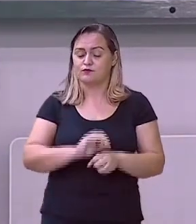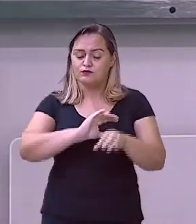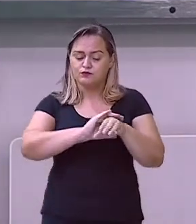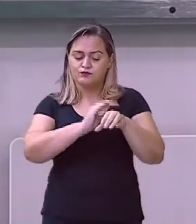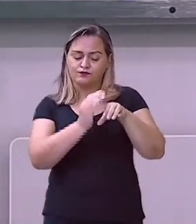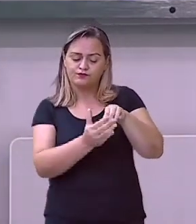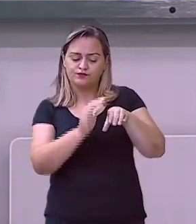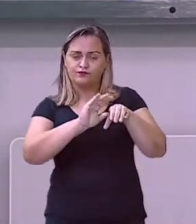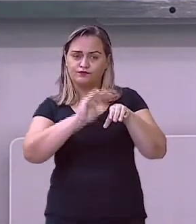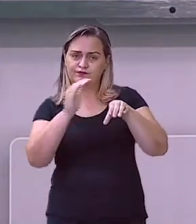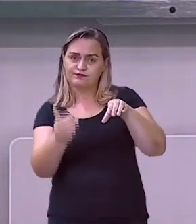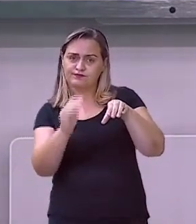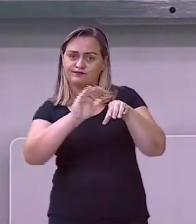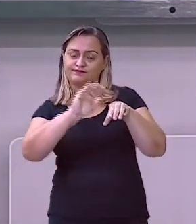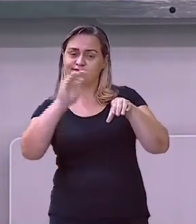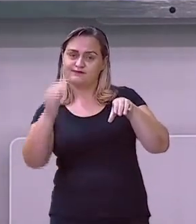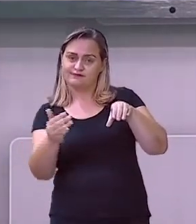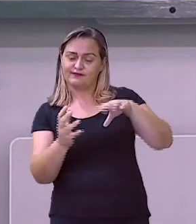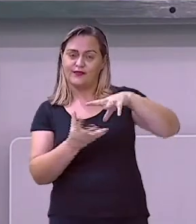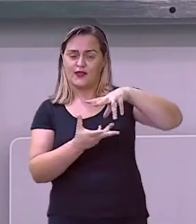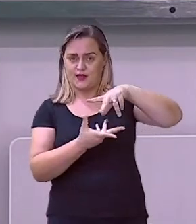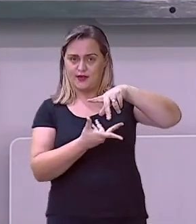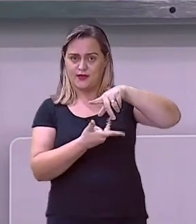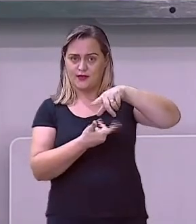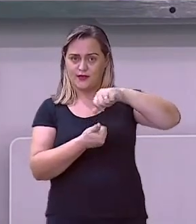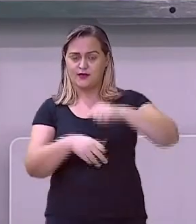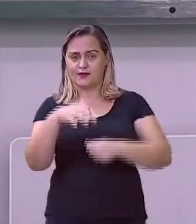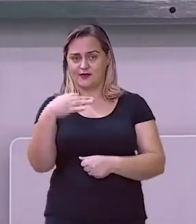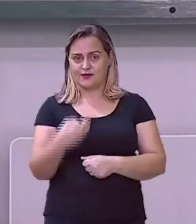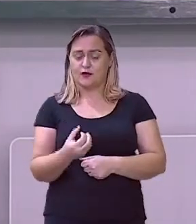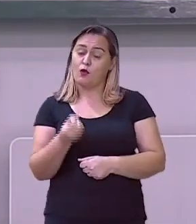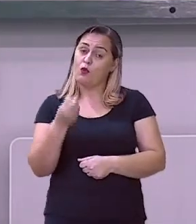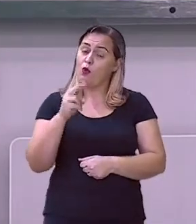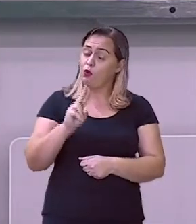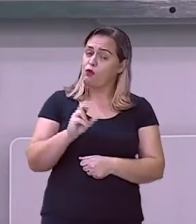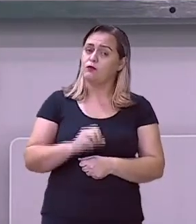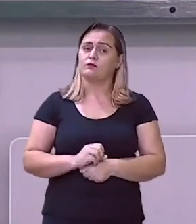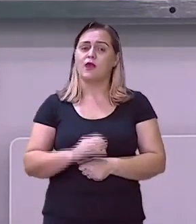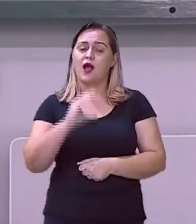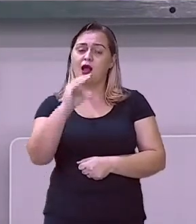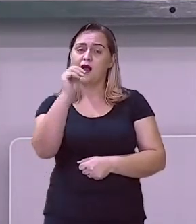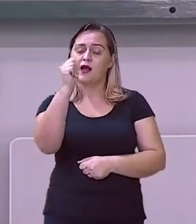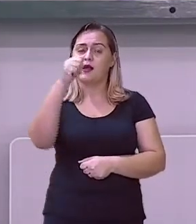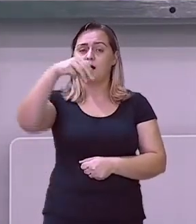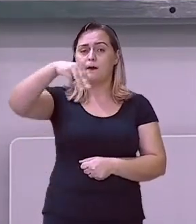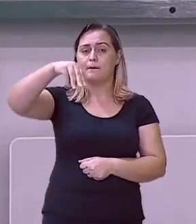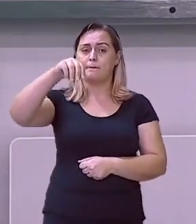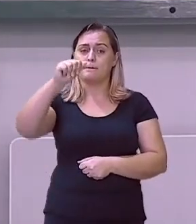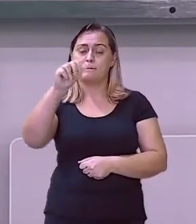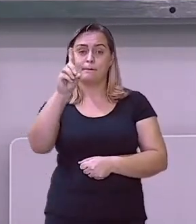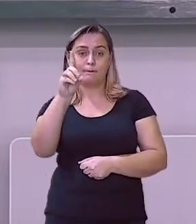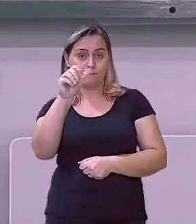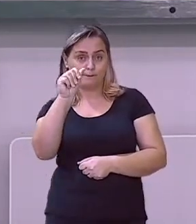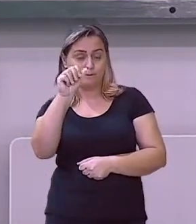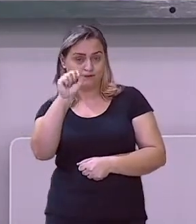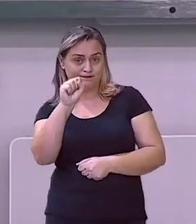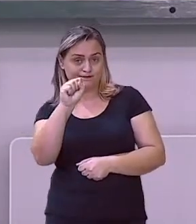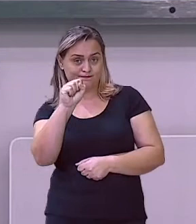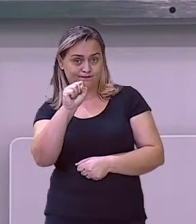camadas externas da Terra, ok? Até aqui, nós olhamos para